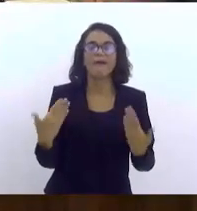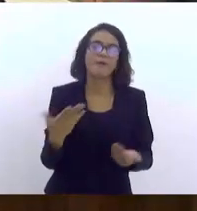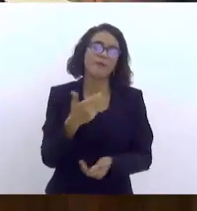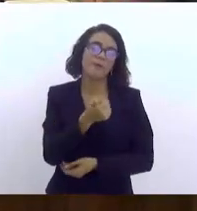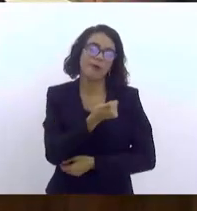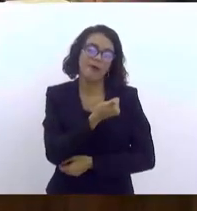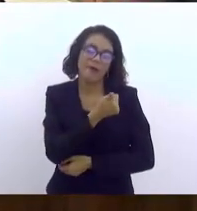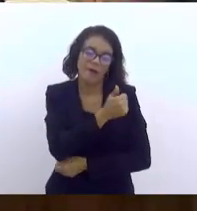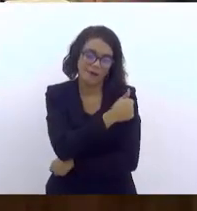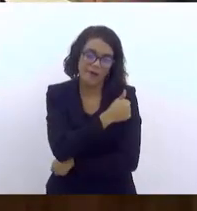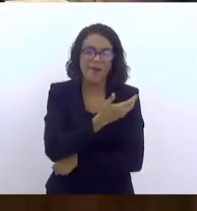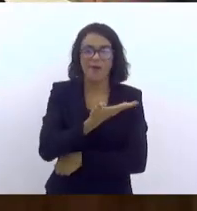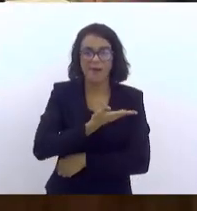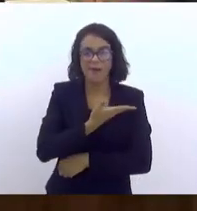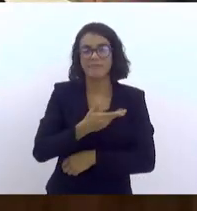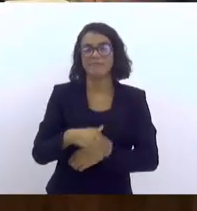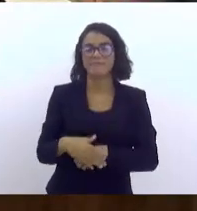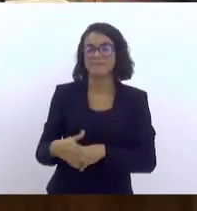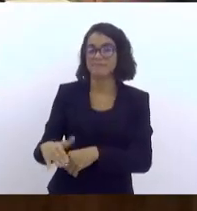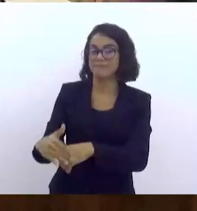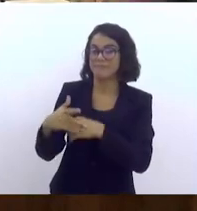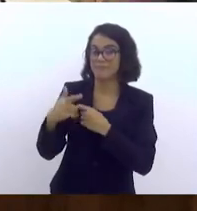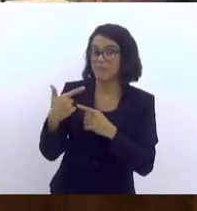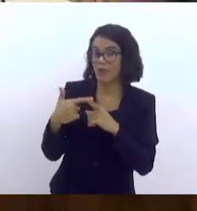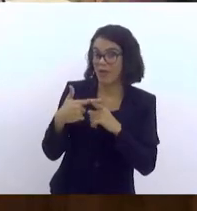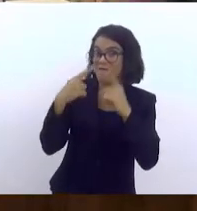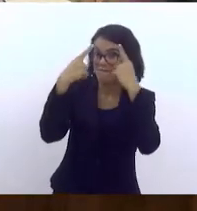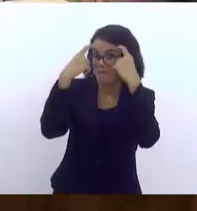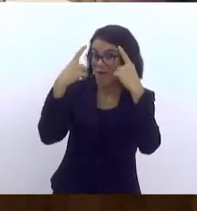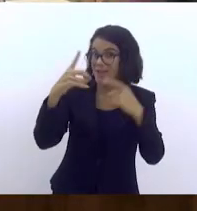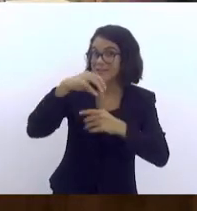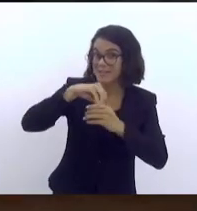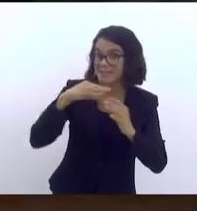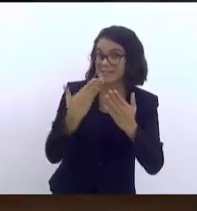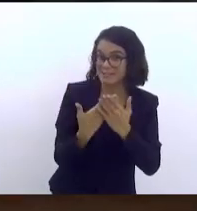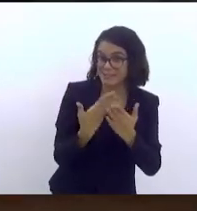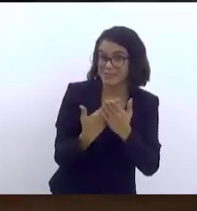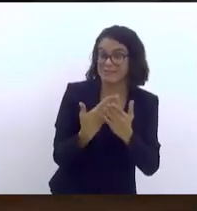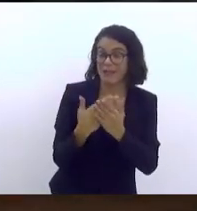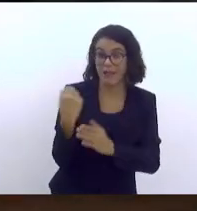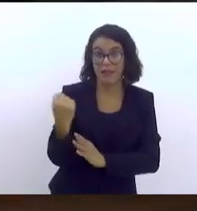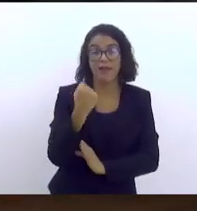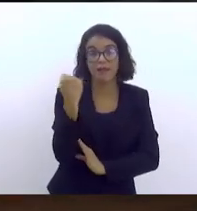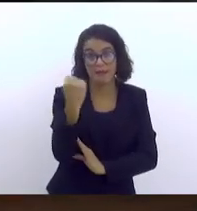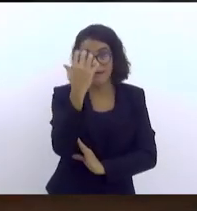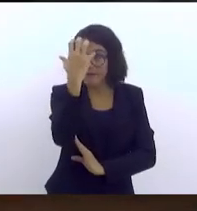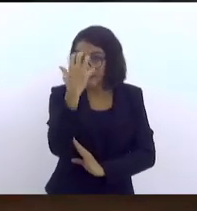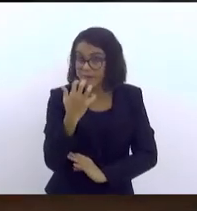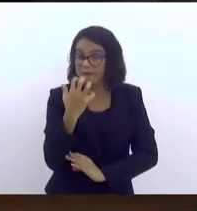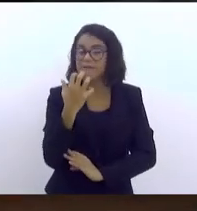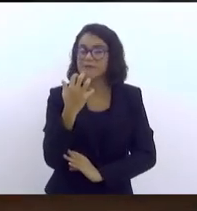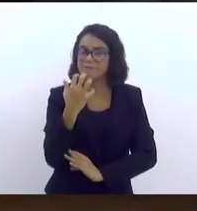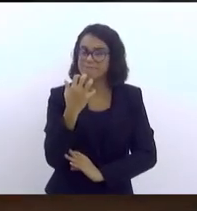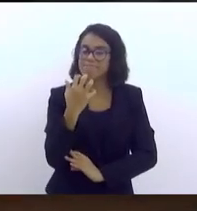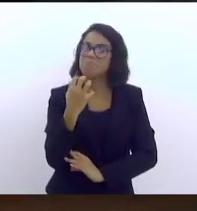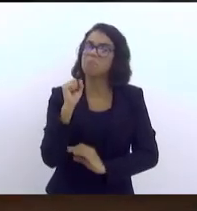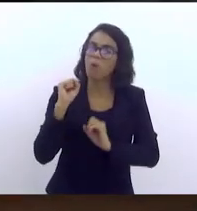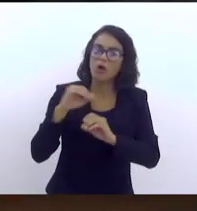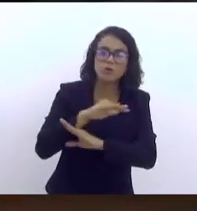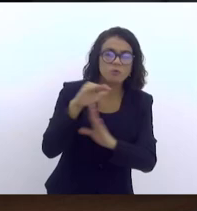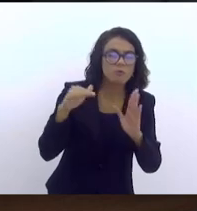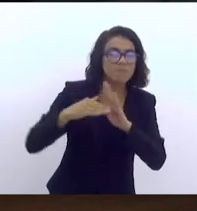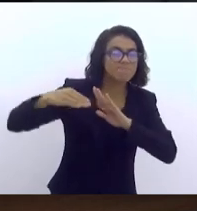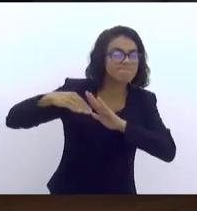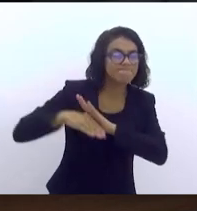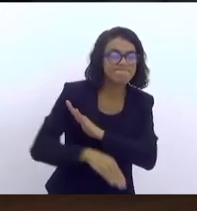uma colega falar porque além da violência nas escolas se algo extremamente grave isso tudo se agrava